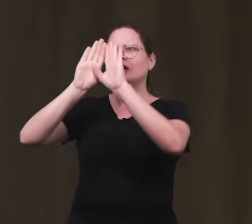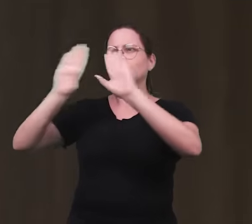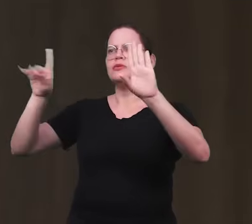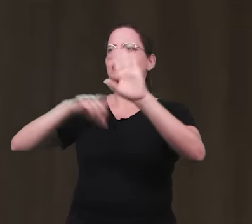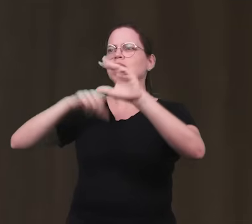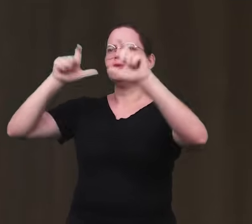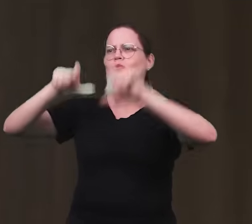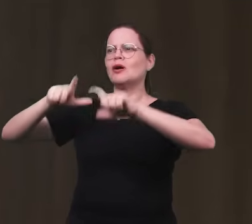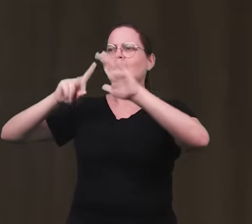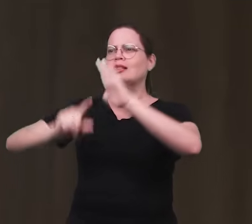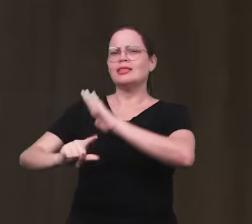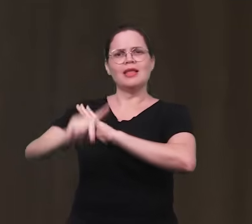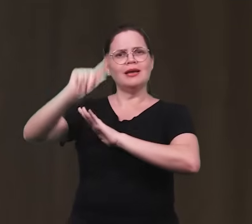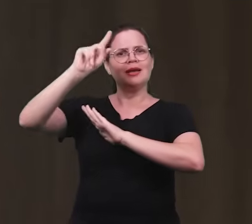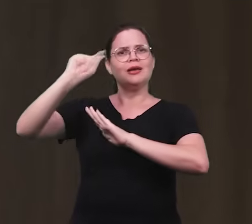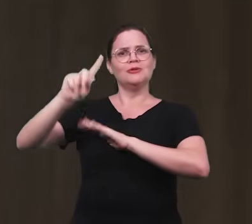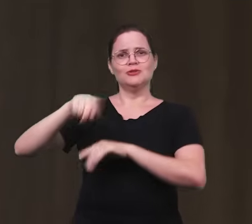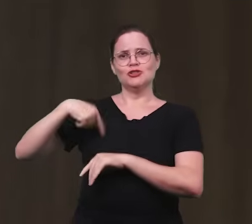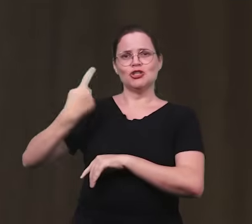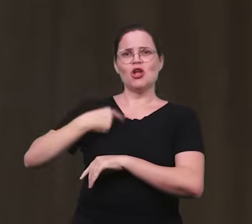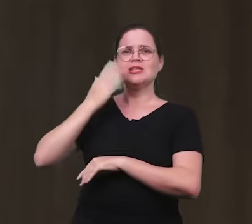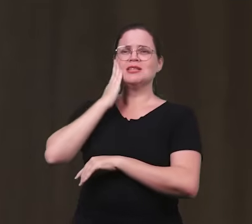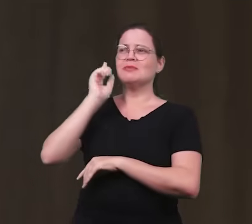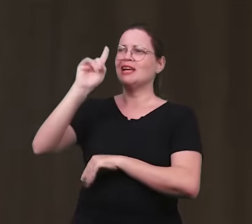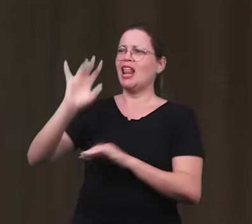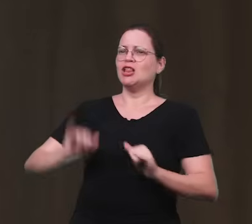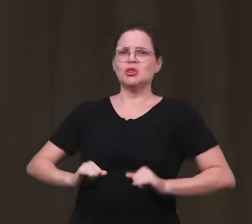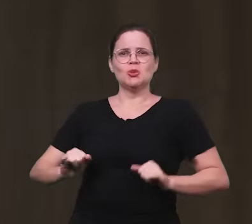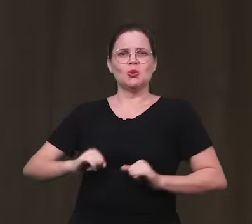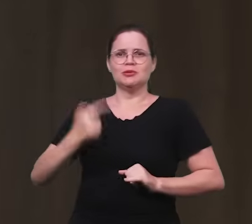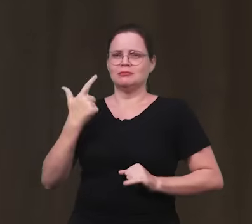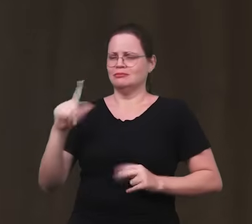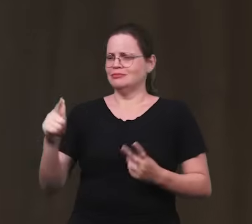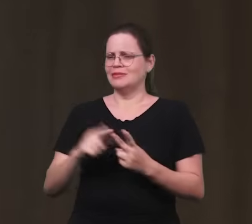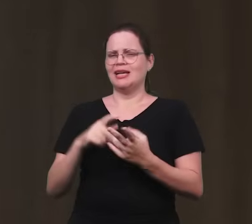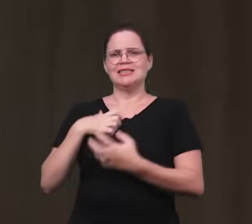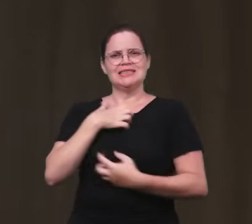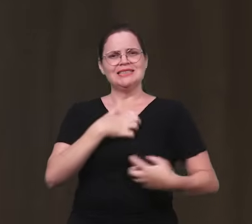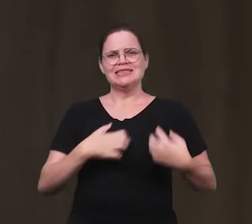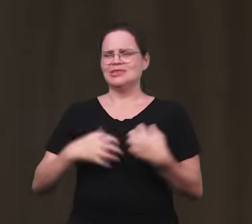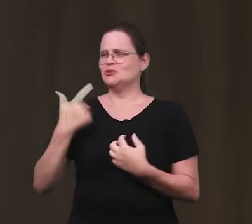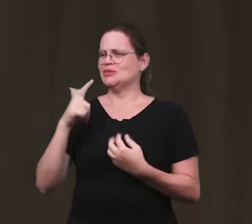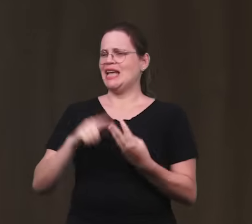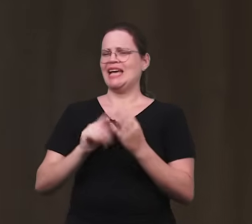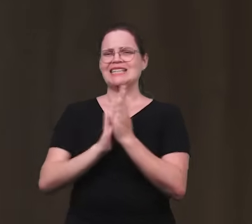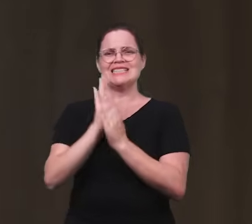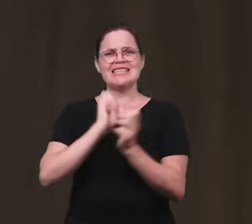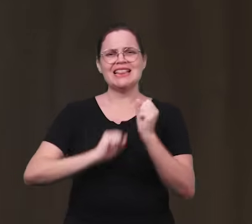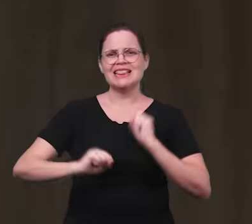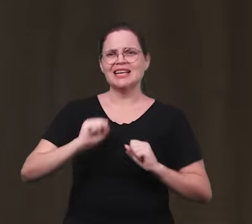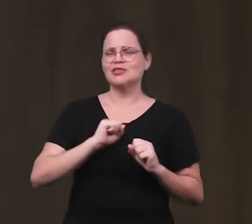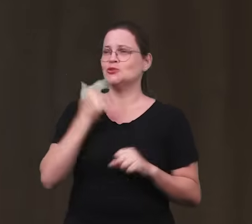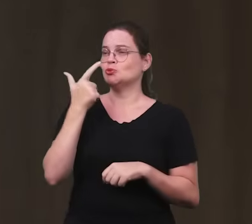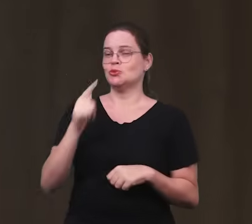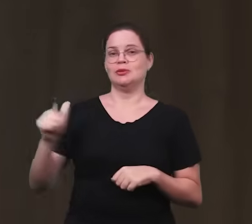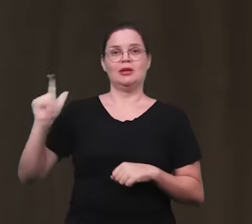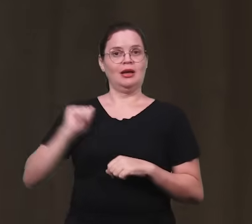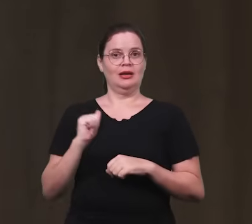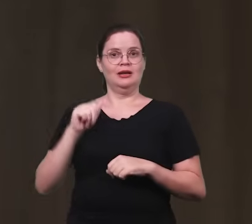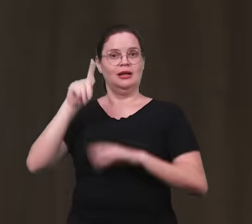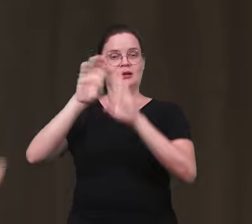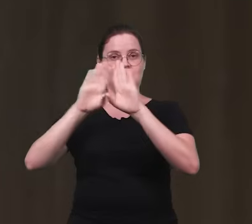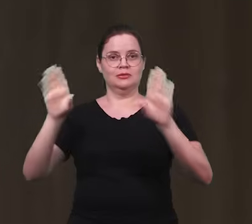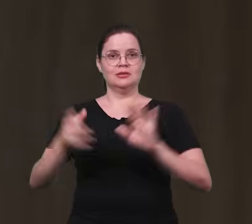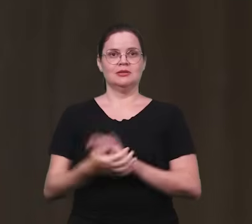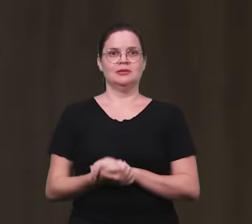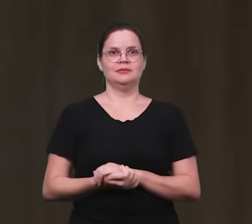eternidade, que há um lugar onde não vai haver mais dor, mais ansiedade, mais tristeza. E aí, quando eu li esse versículo, quando